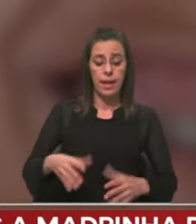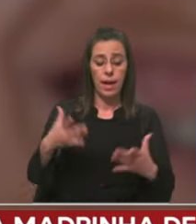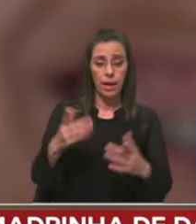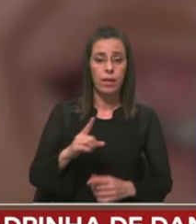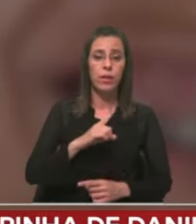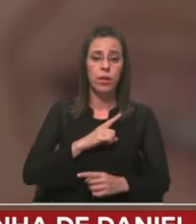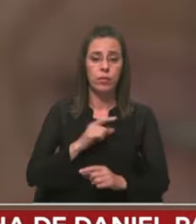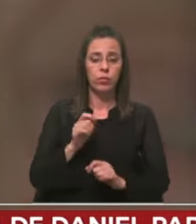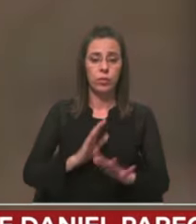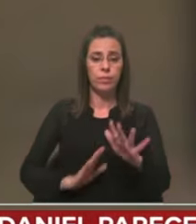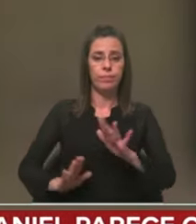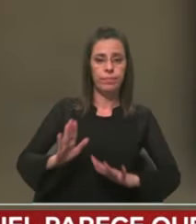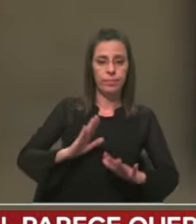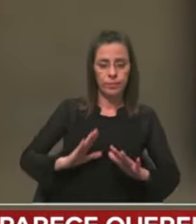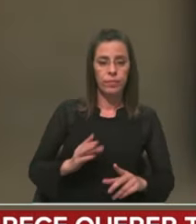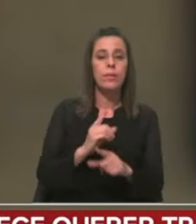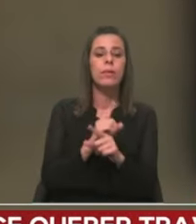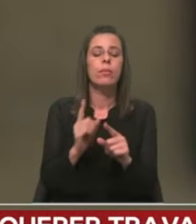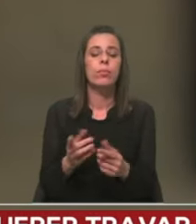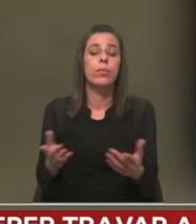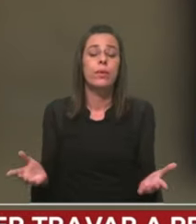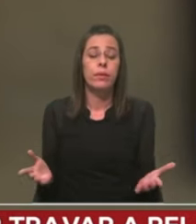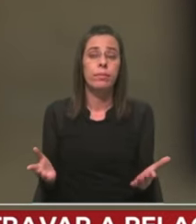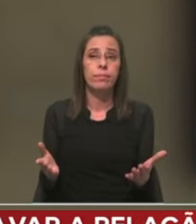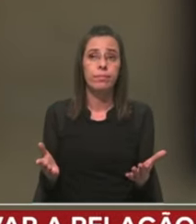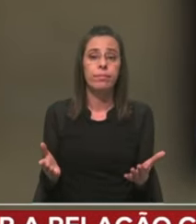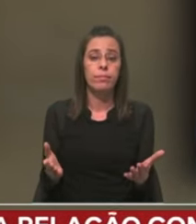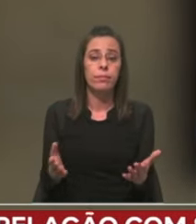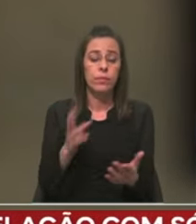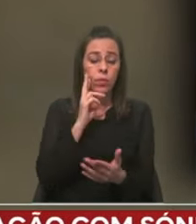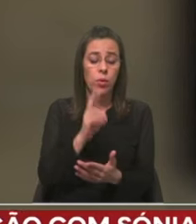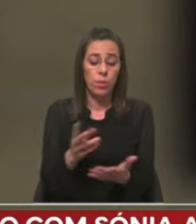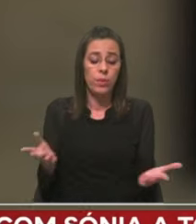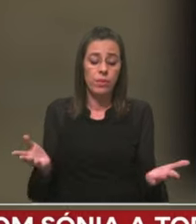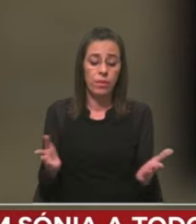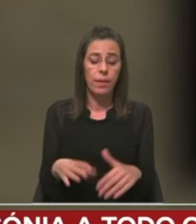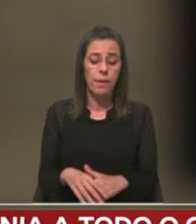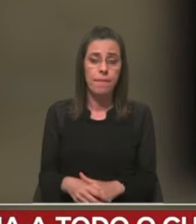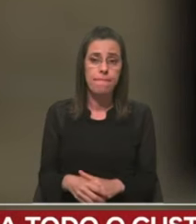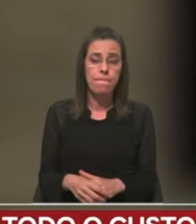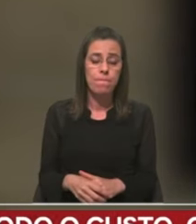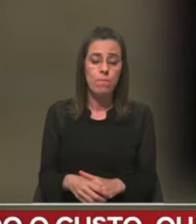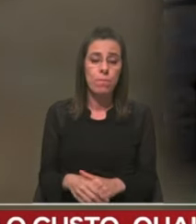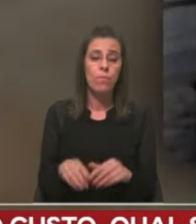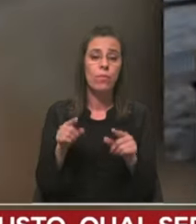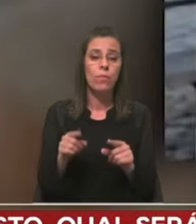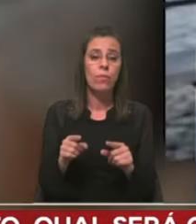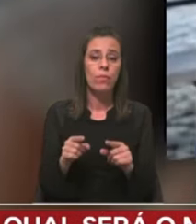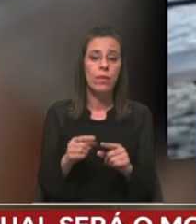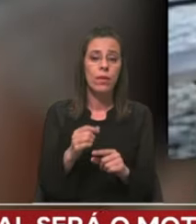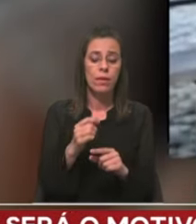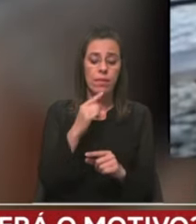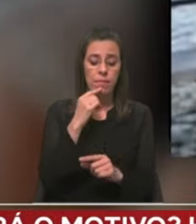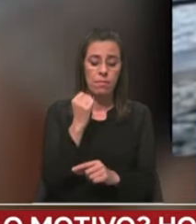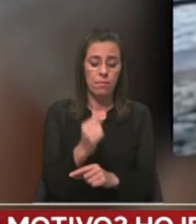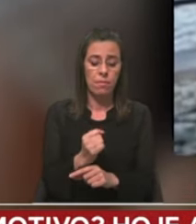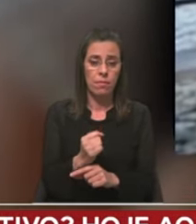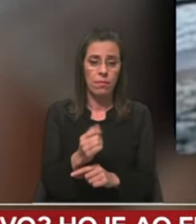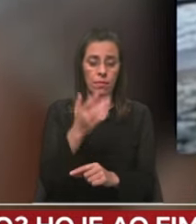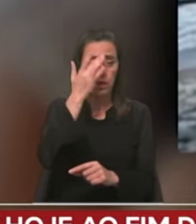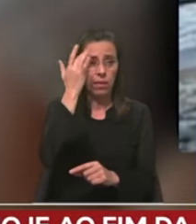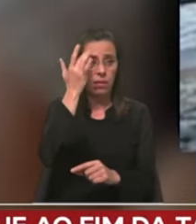reservou-se um bocado Porque como como se vê eh eles matam e para eles é uma